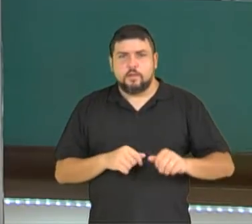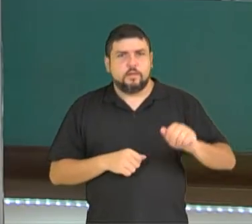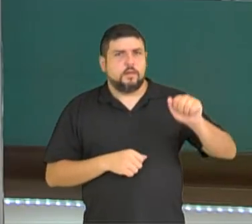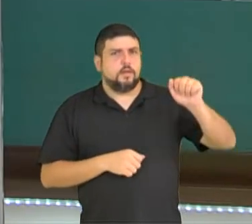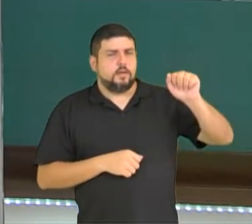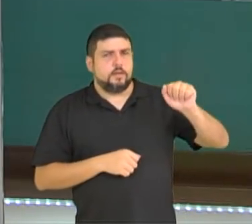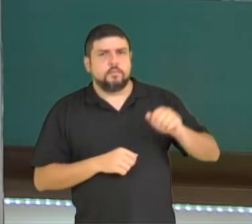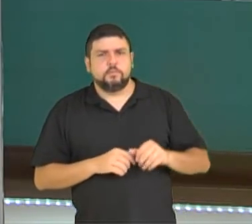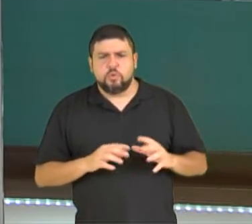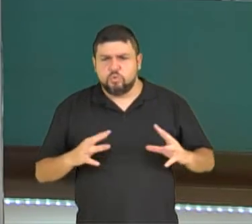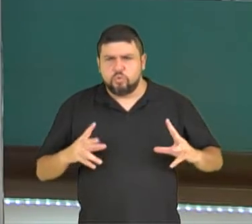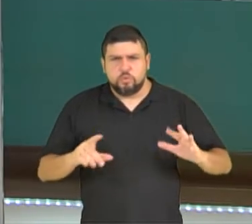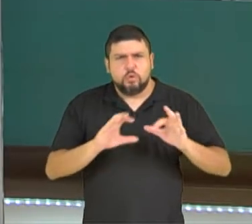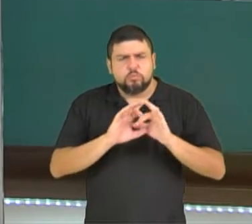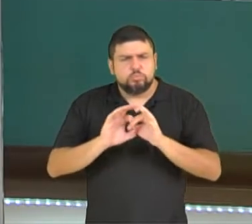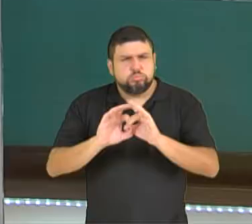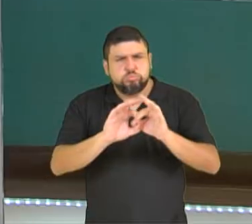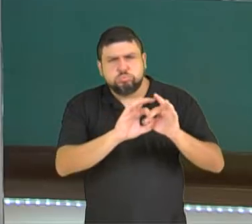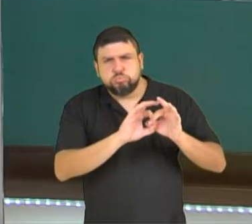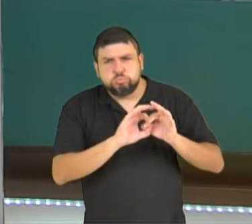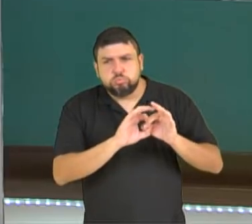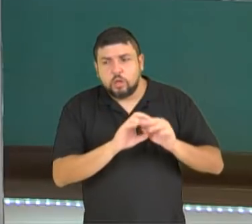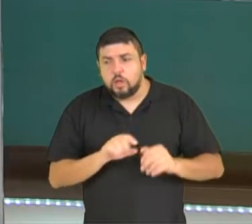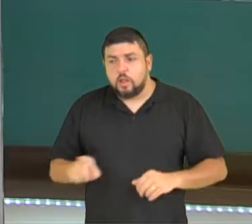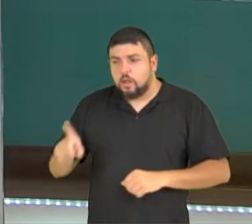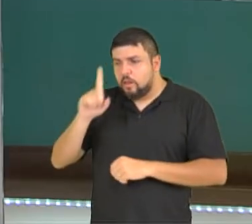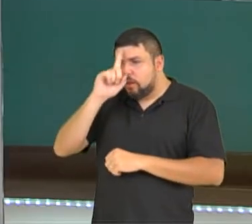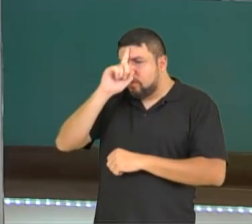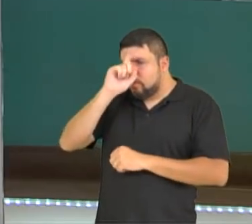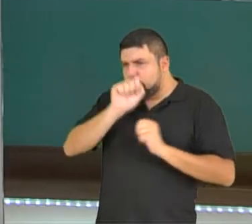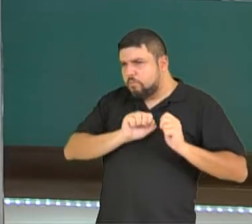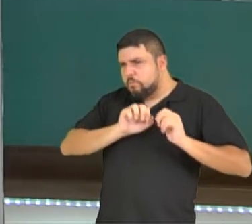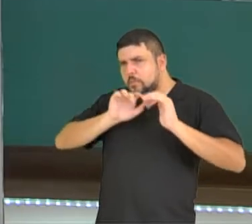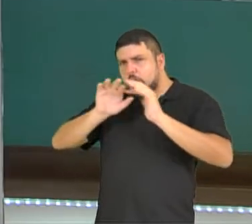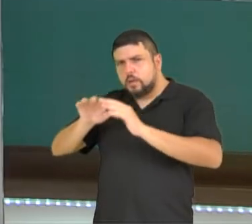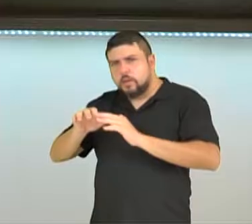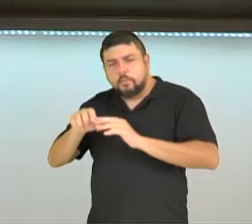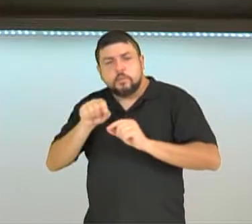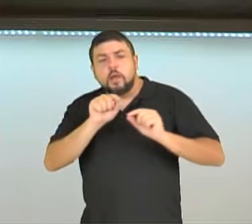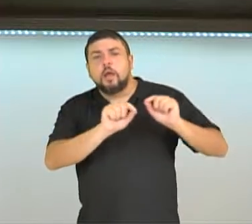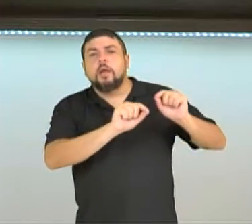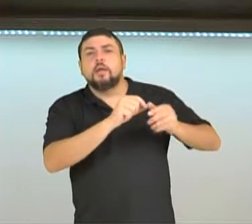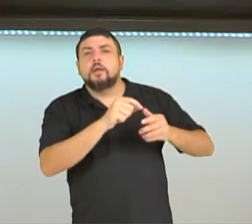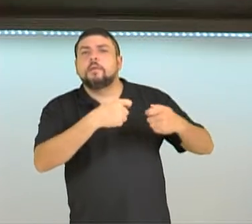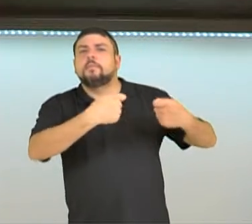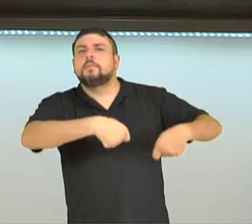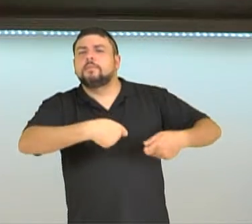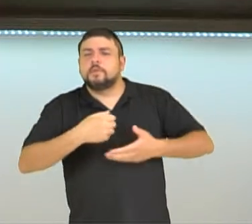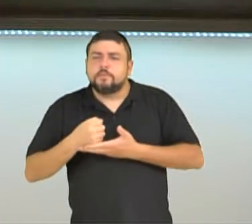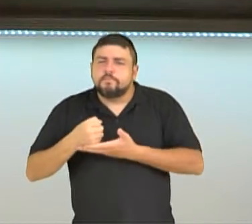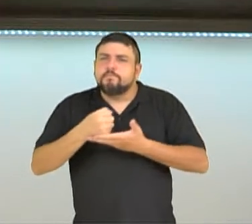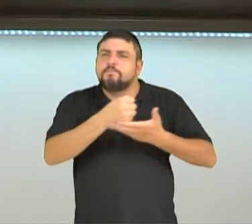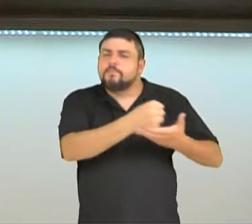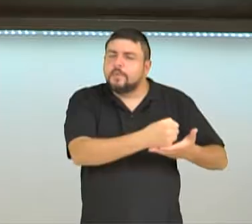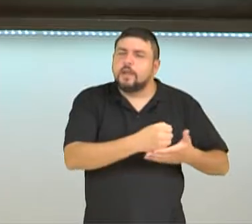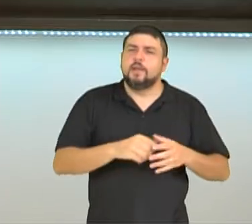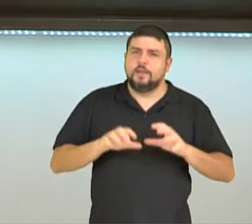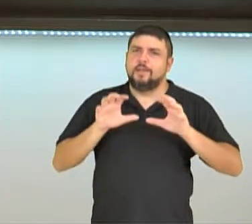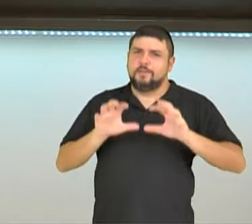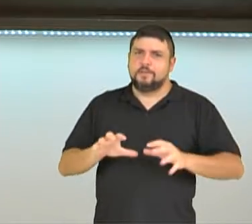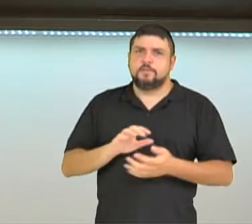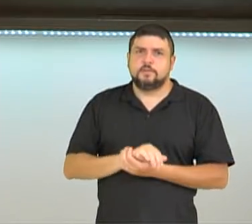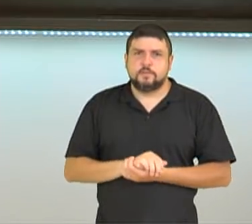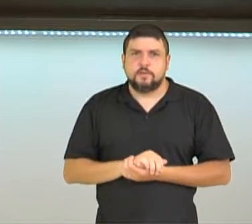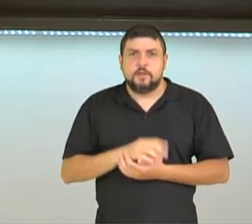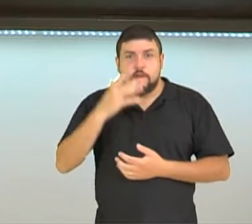se todos ajudarem, o hemocentro fará uma grande diferença na vida de quem precisa, é a resposta correta. É dessa forma, com a